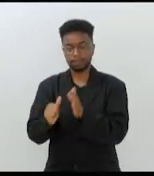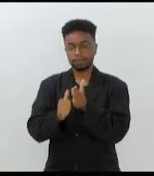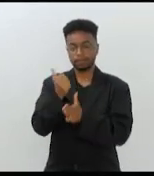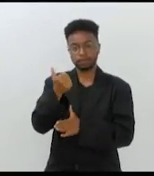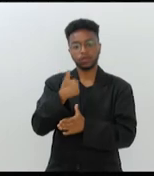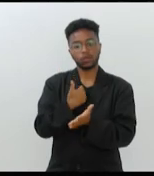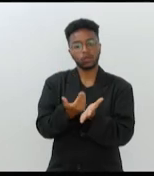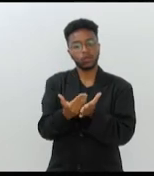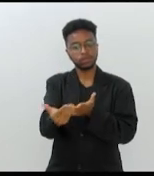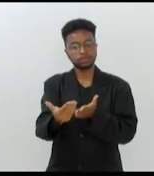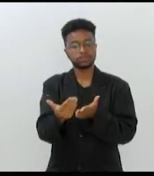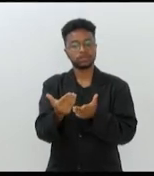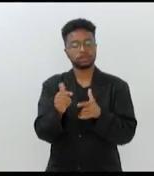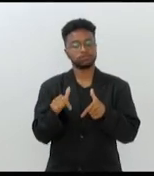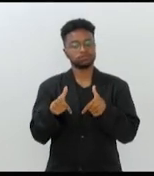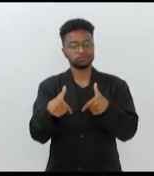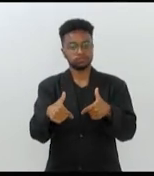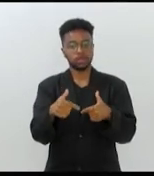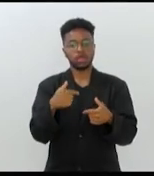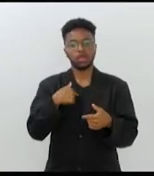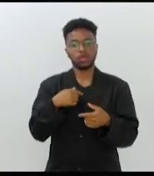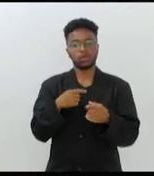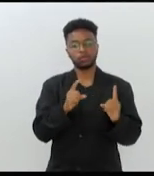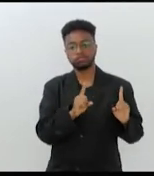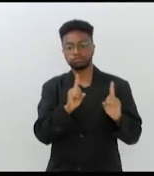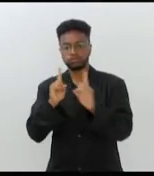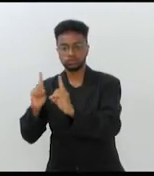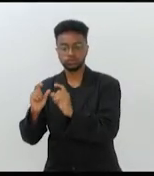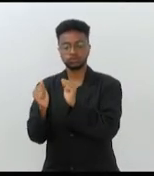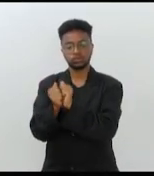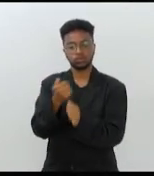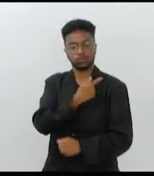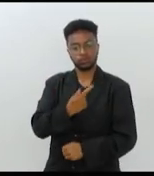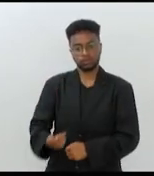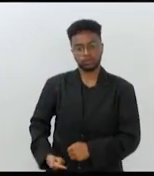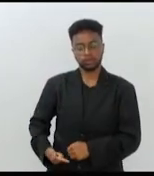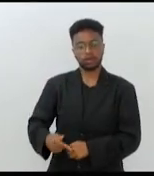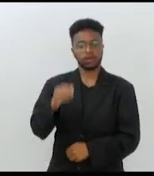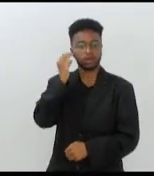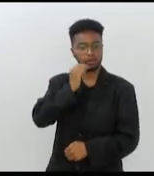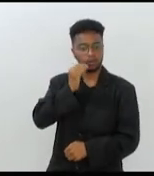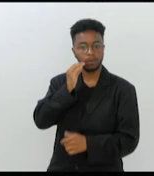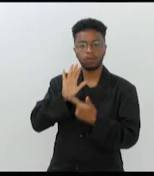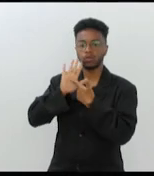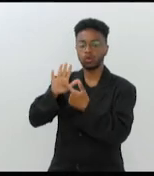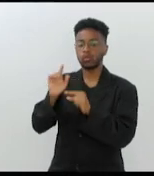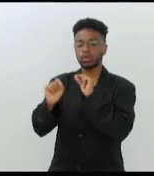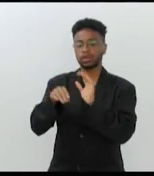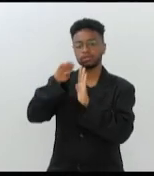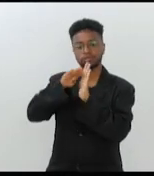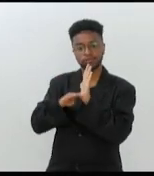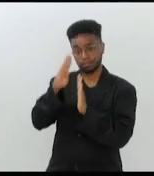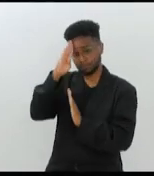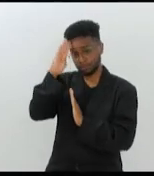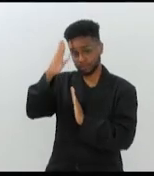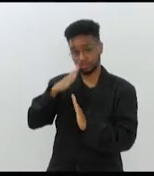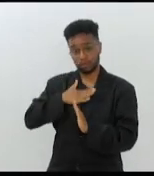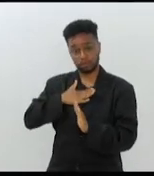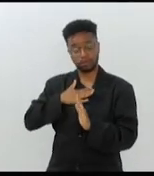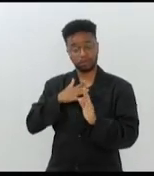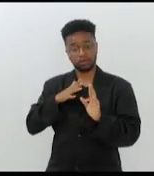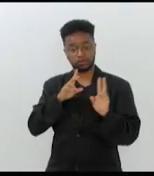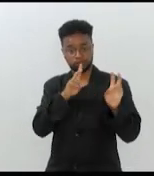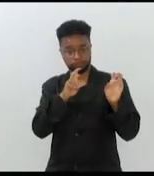governador Cláudio Castro, e compor as prioridades do meu mandato. Afinal de contas, foi isso